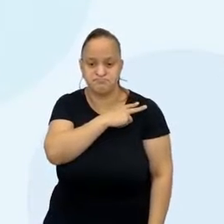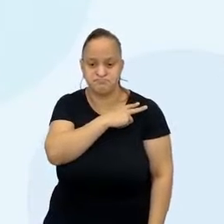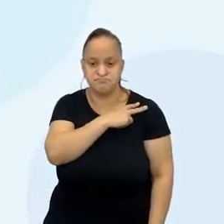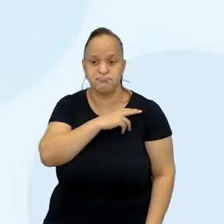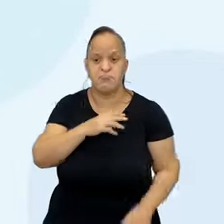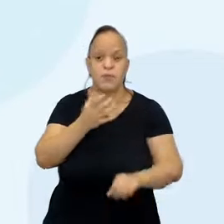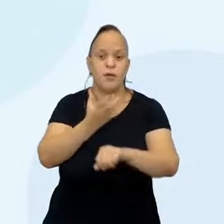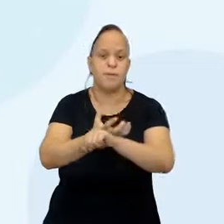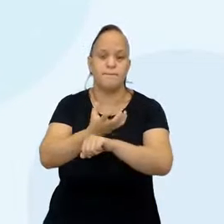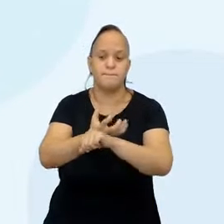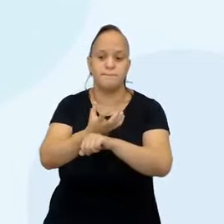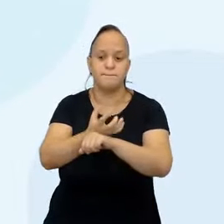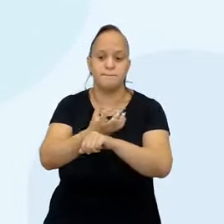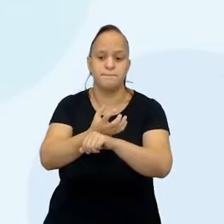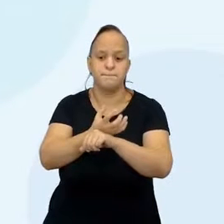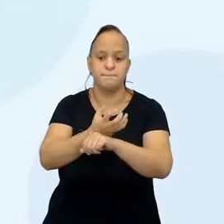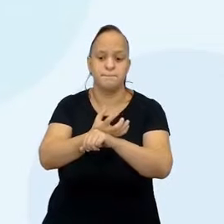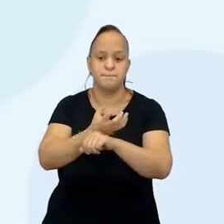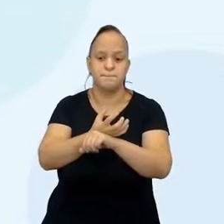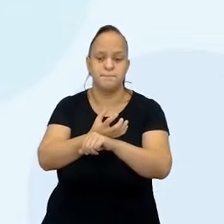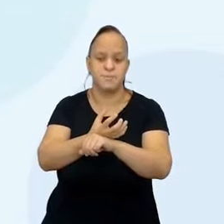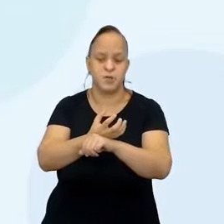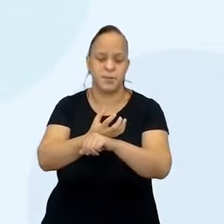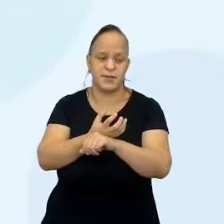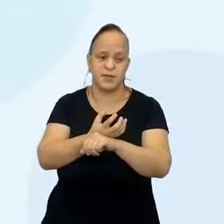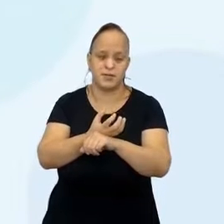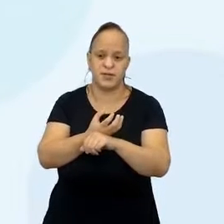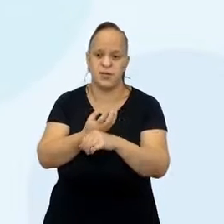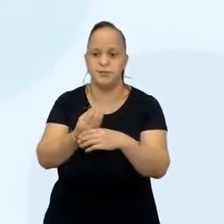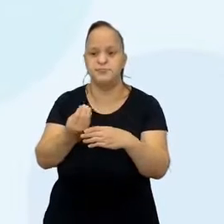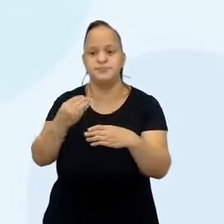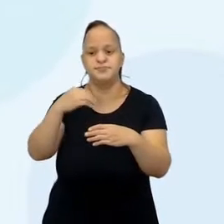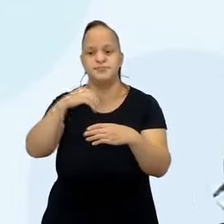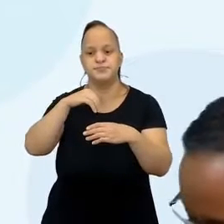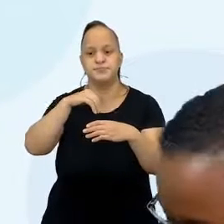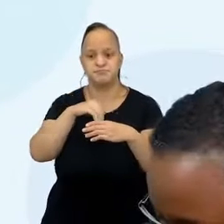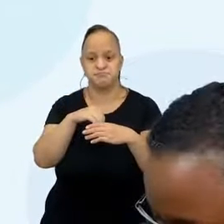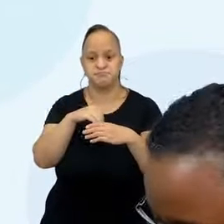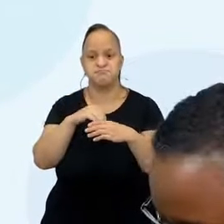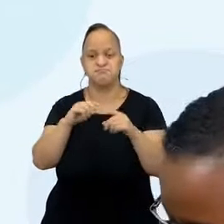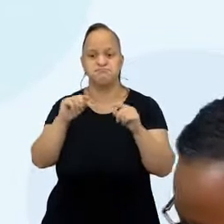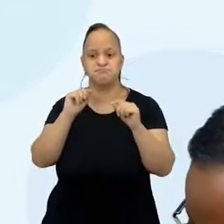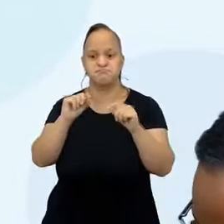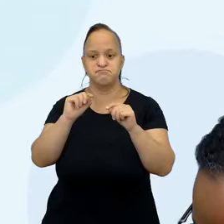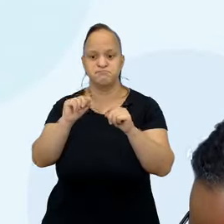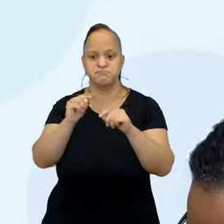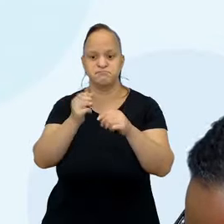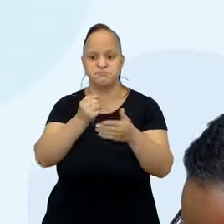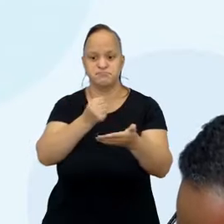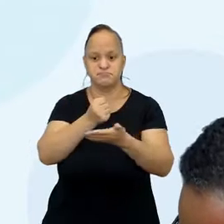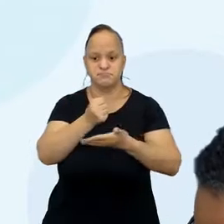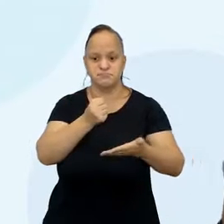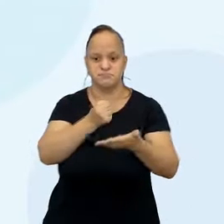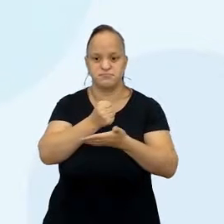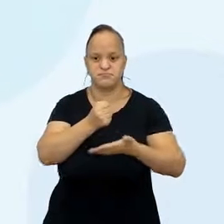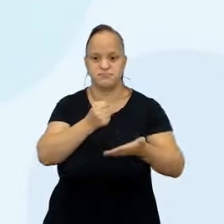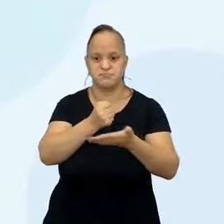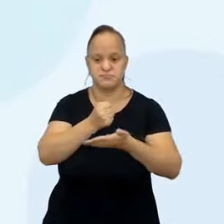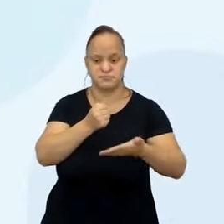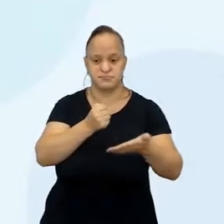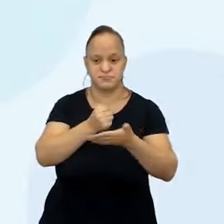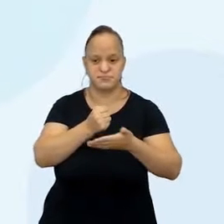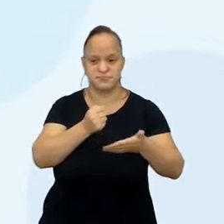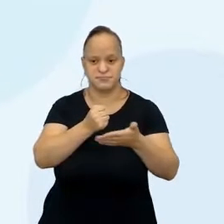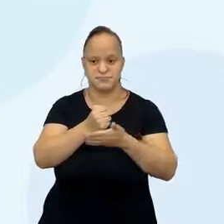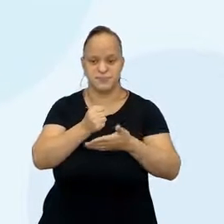curricular composta pela formação geral básica e a outra parte composta pelos itinerários formativos. Dentro do